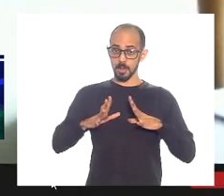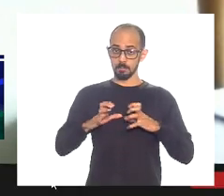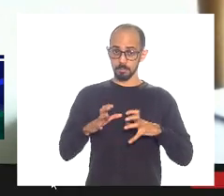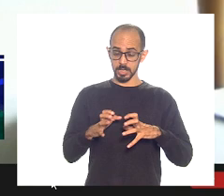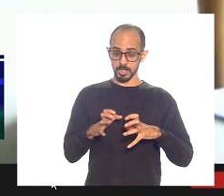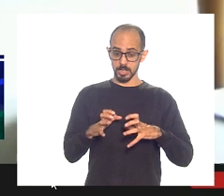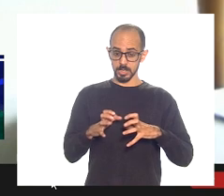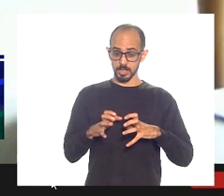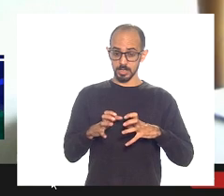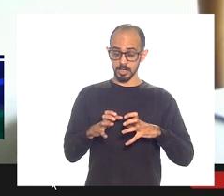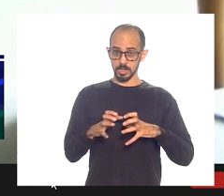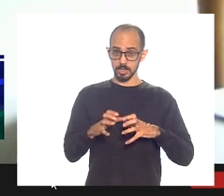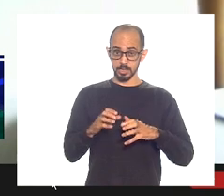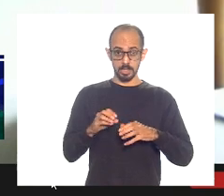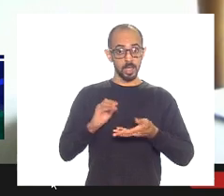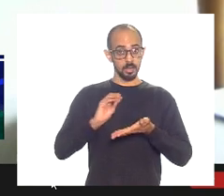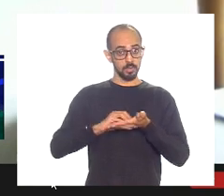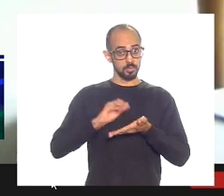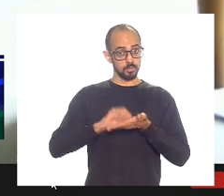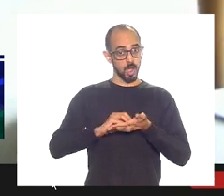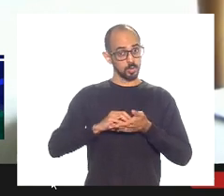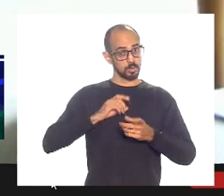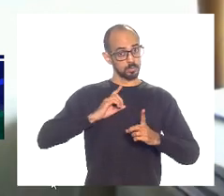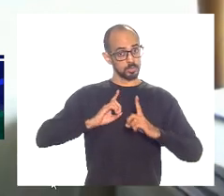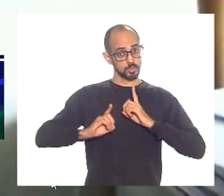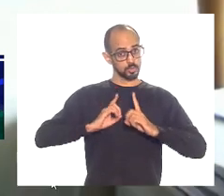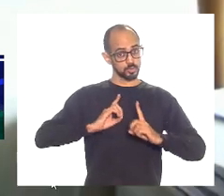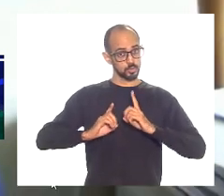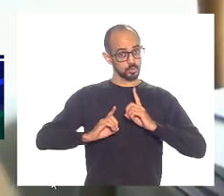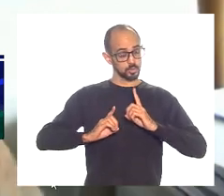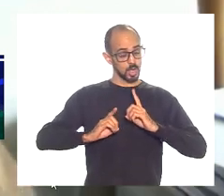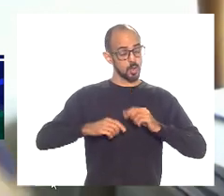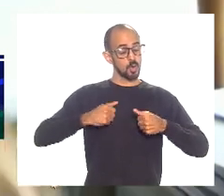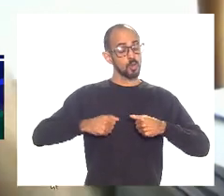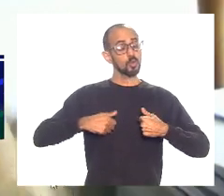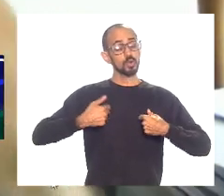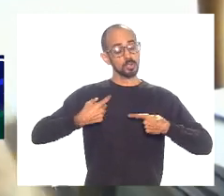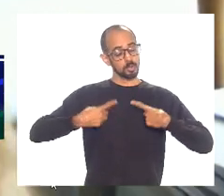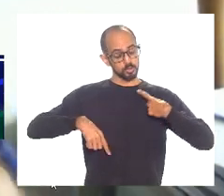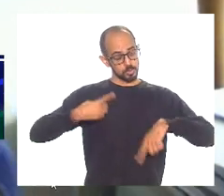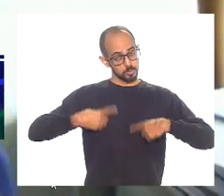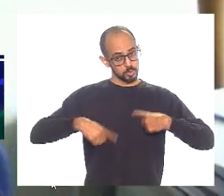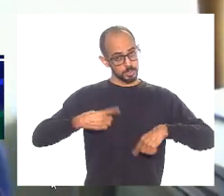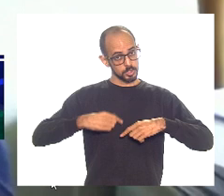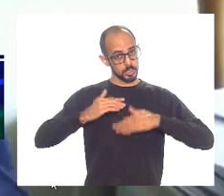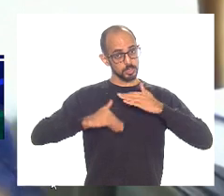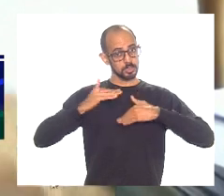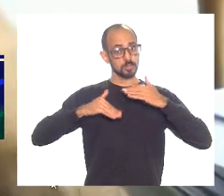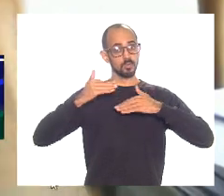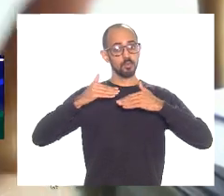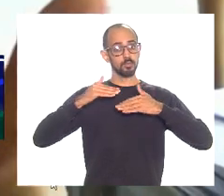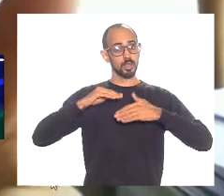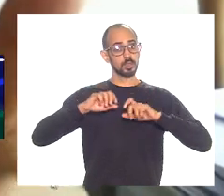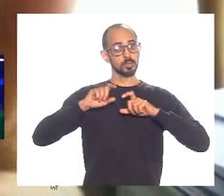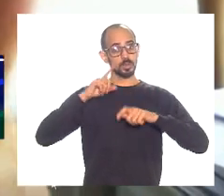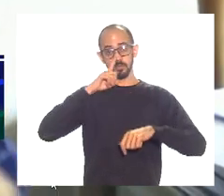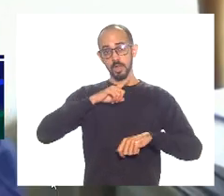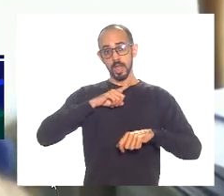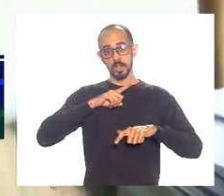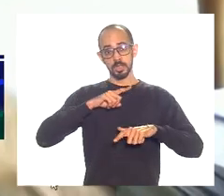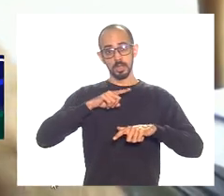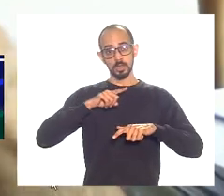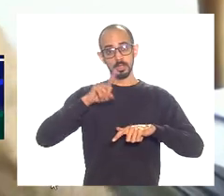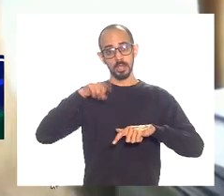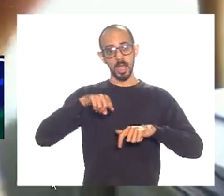mal dimensionada, do ponto de vista de logística e de política de desenvolvimento, pela União, que é